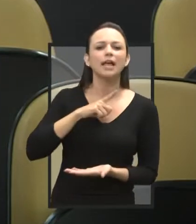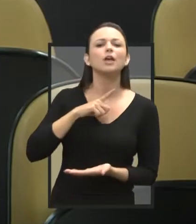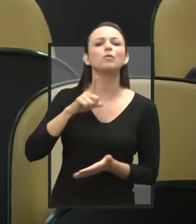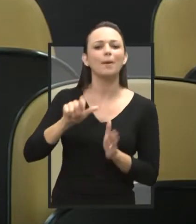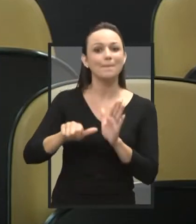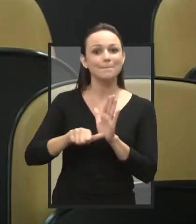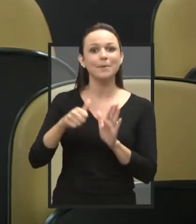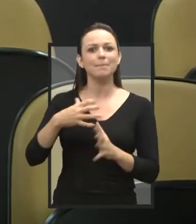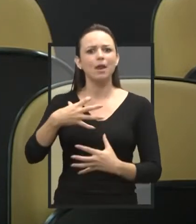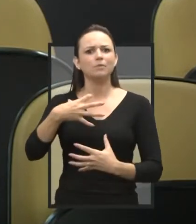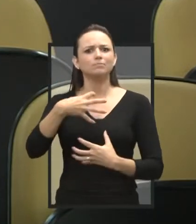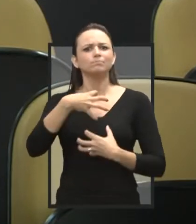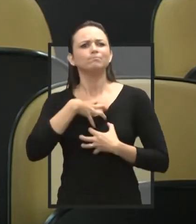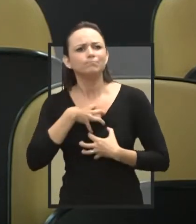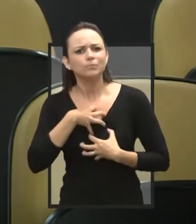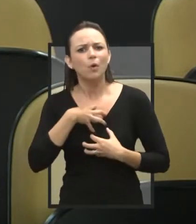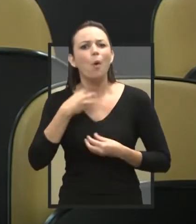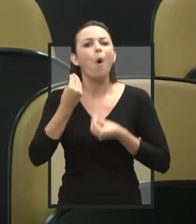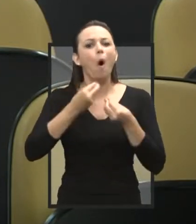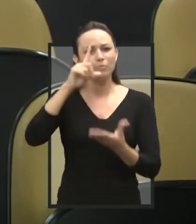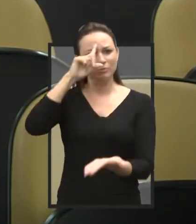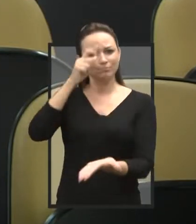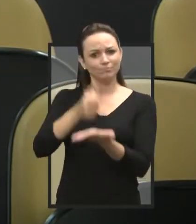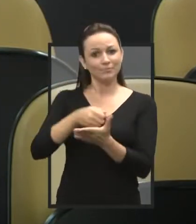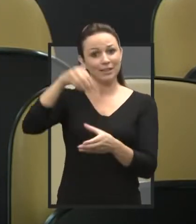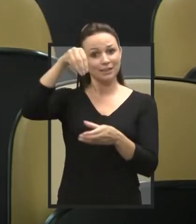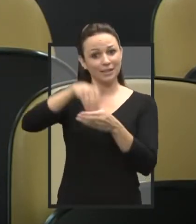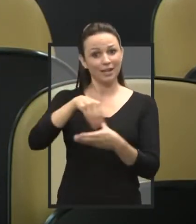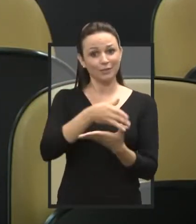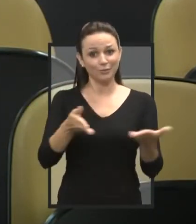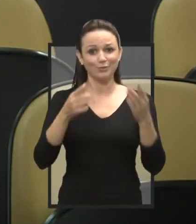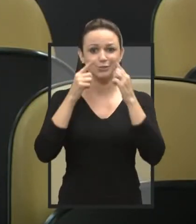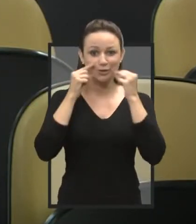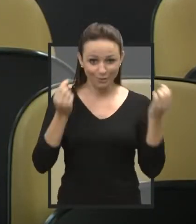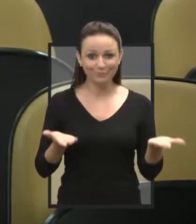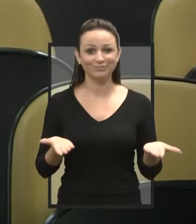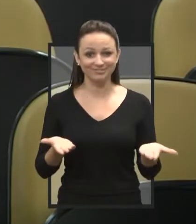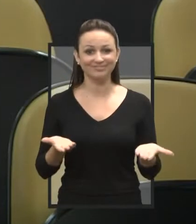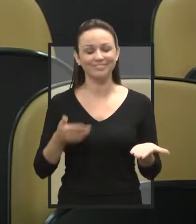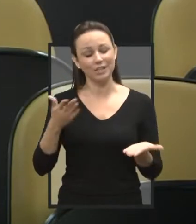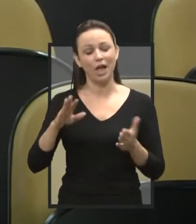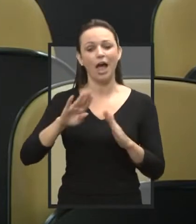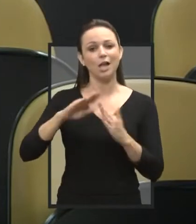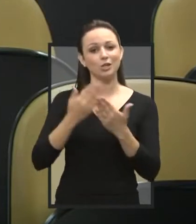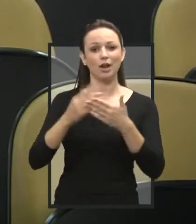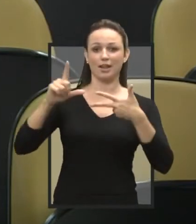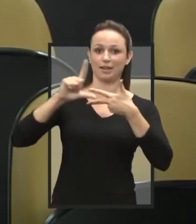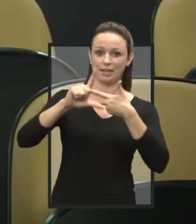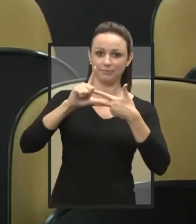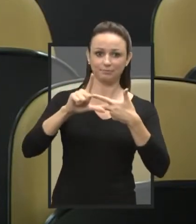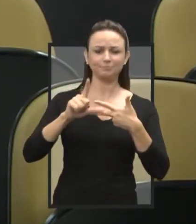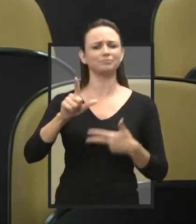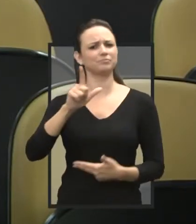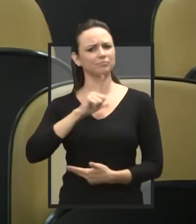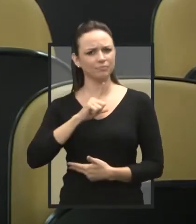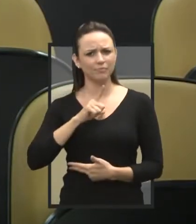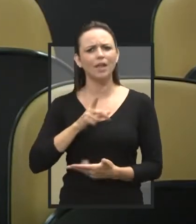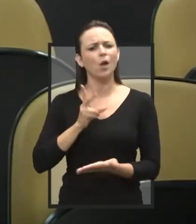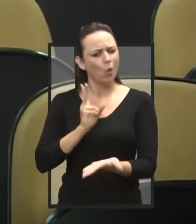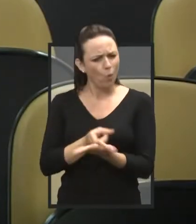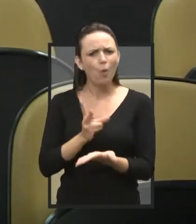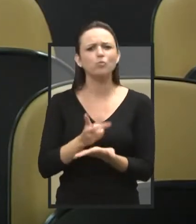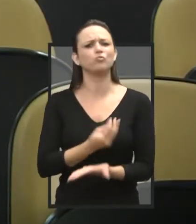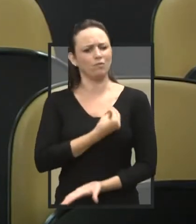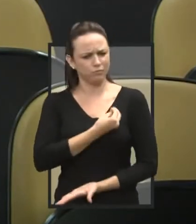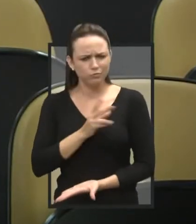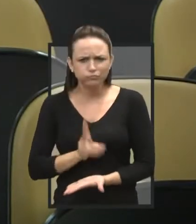uma primeira impressão de como as decisões na cidade já são tomadas. Então a Escola do Legislativo tem que ficar